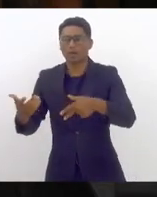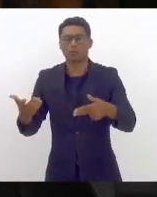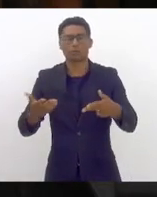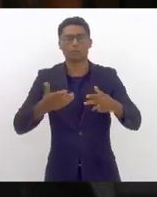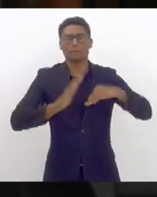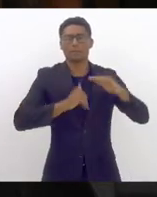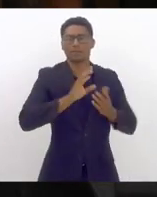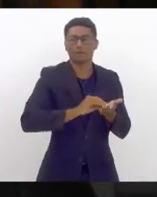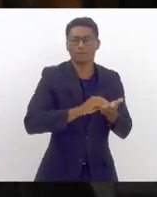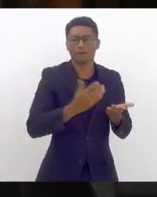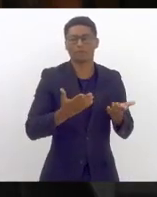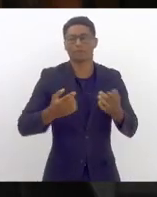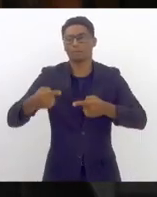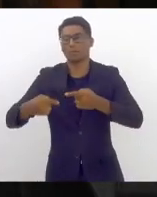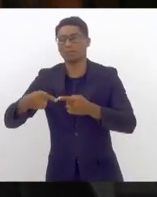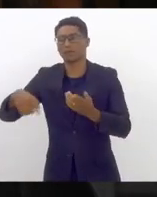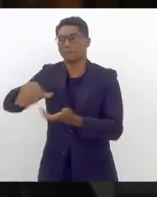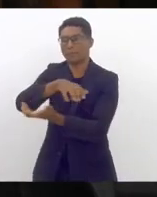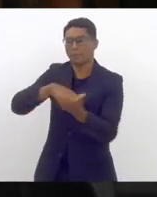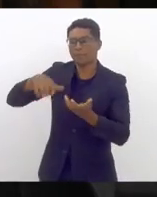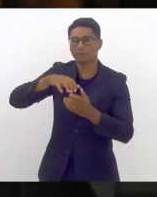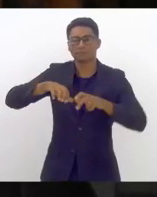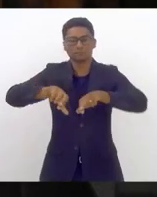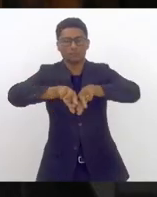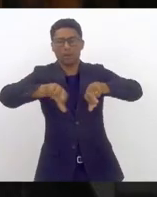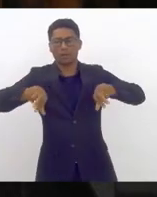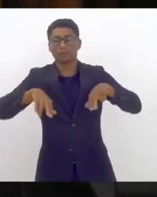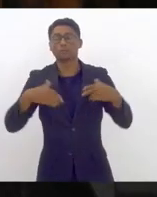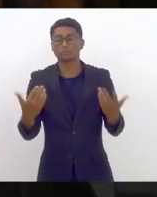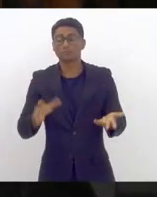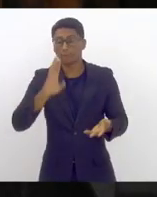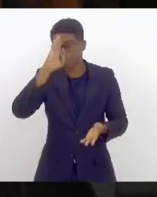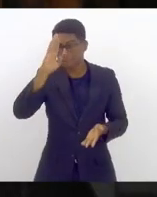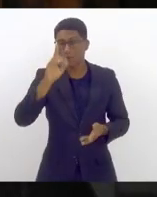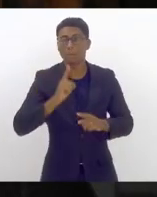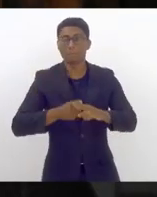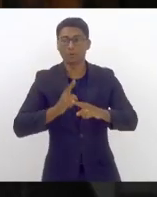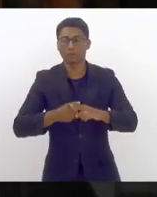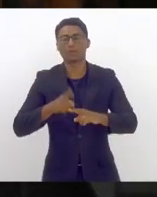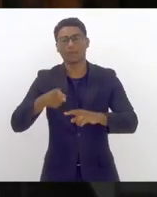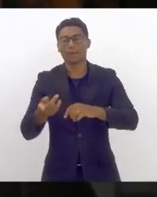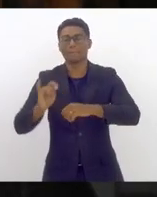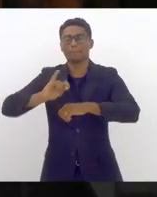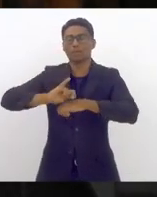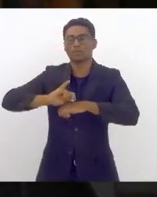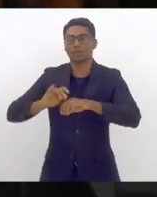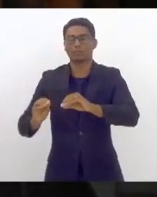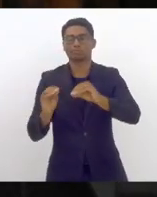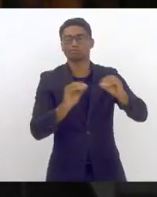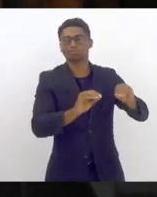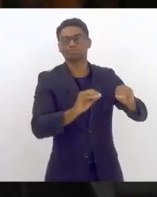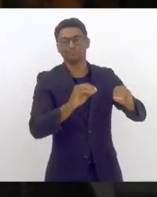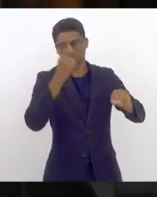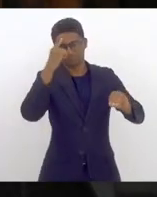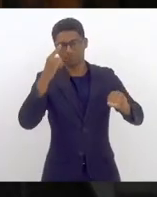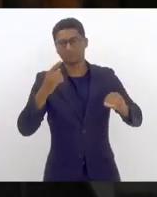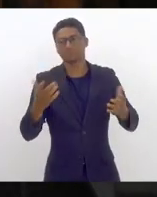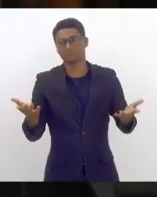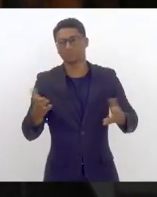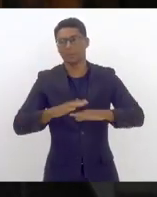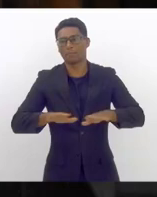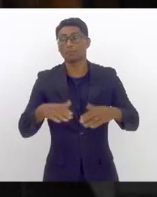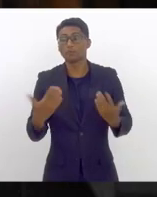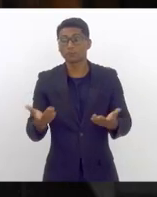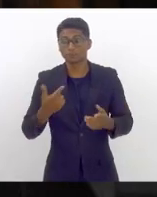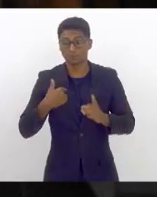a crise política, mas esse é um fator preponderante nessa dívida, nessa crise que a gente tem, que a gente vive. Poder ser o